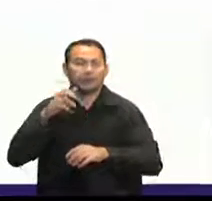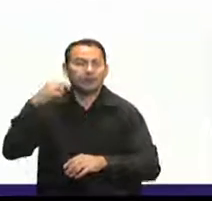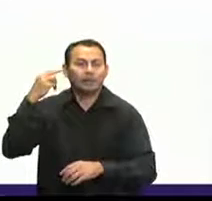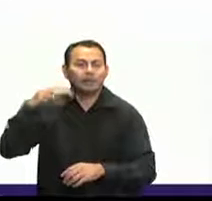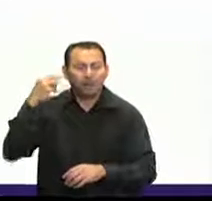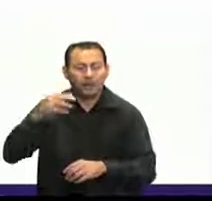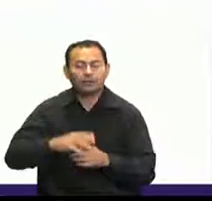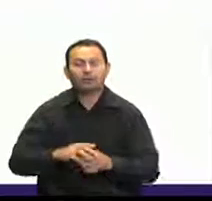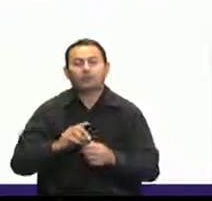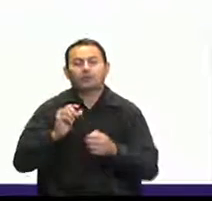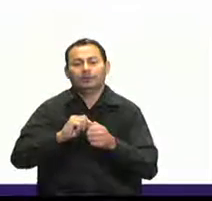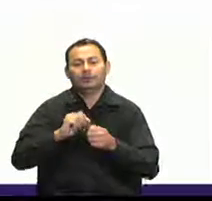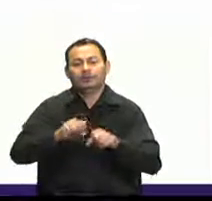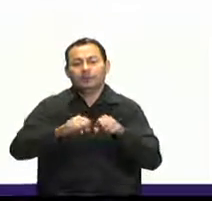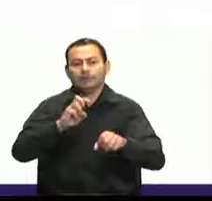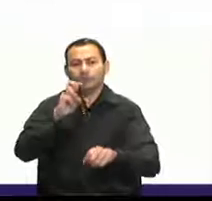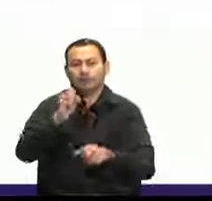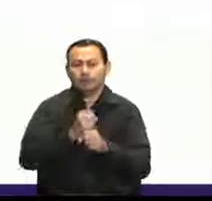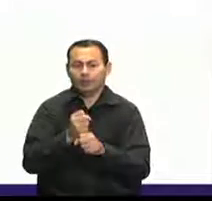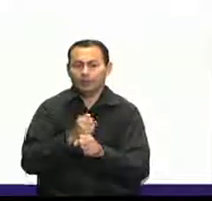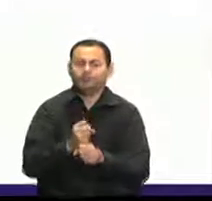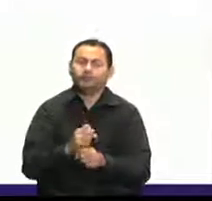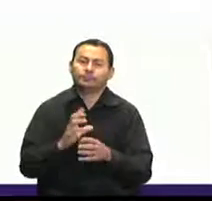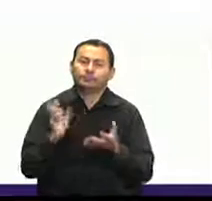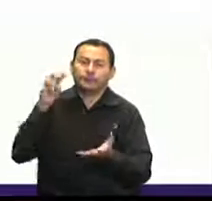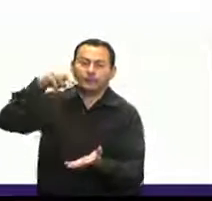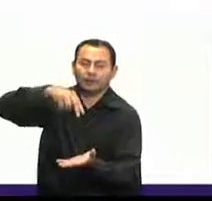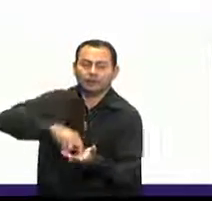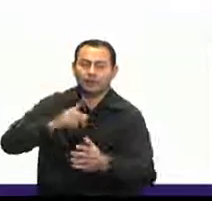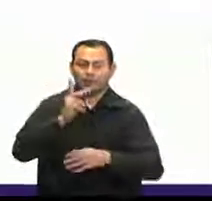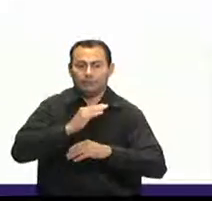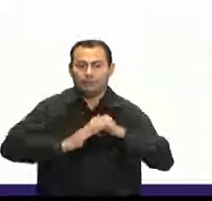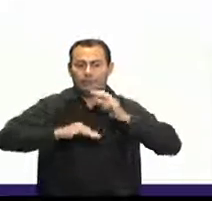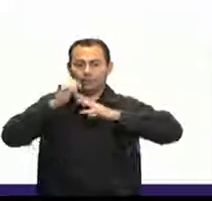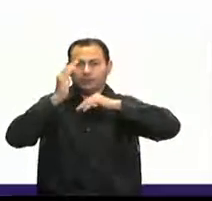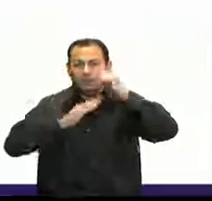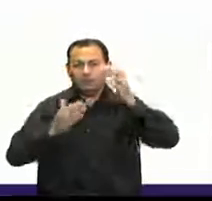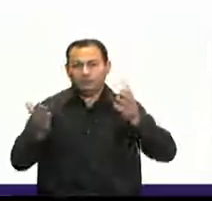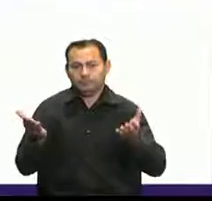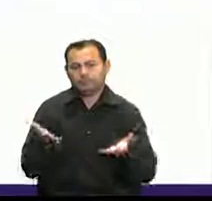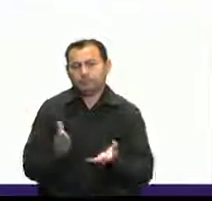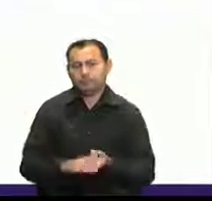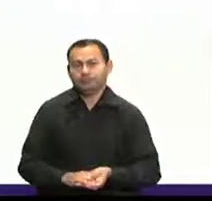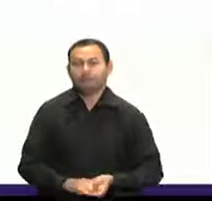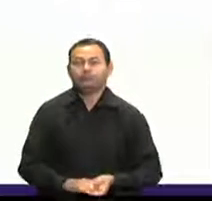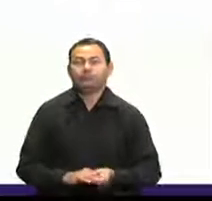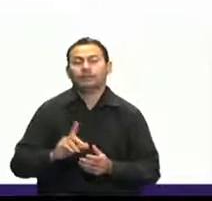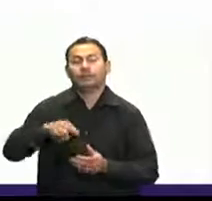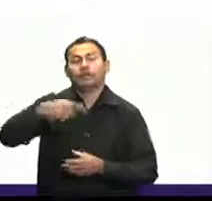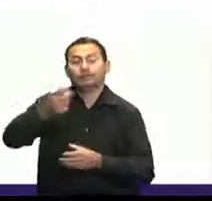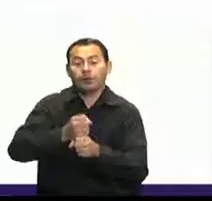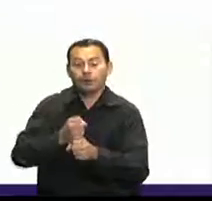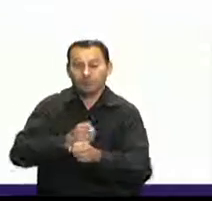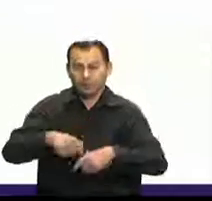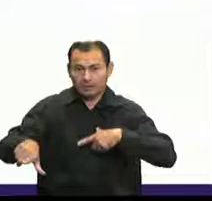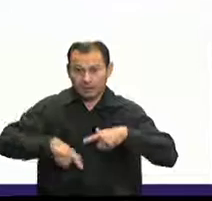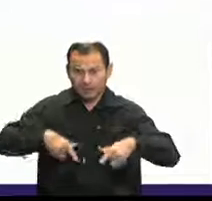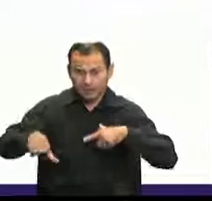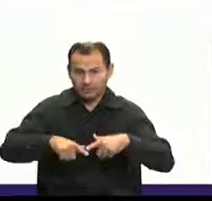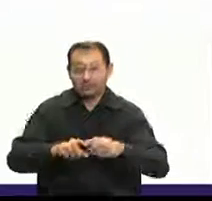formada há cinco anos e que atua na profissão desde então após alguns anos de trabalho